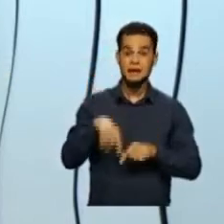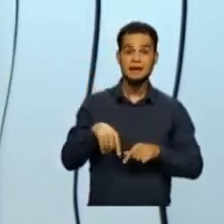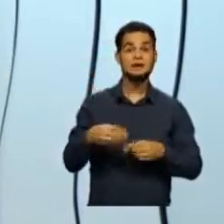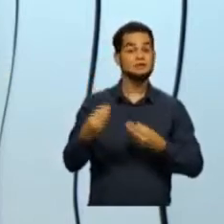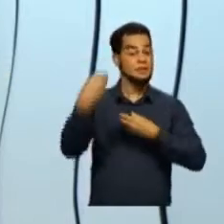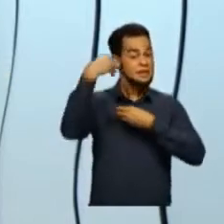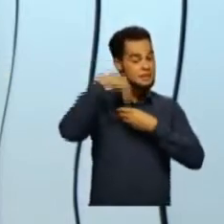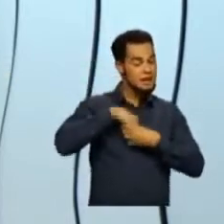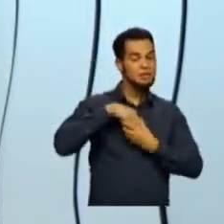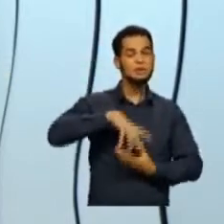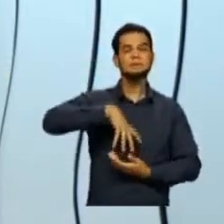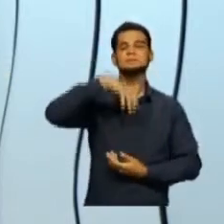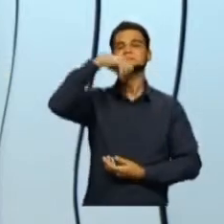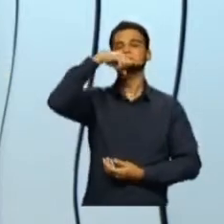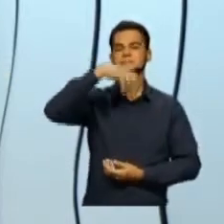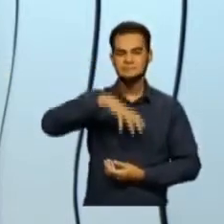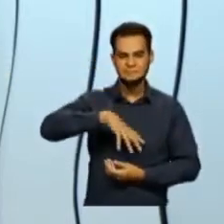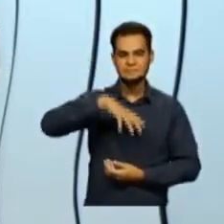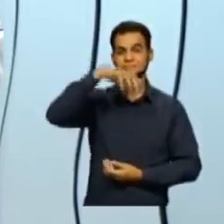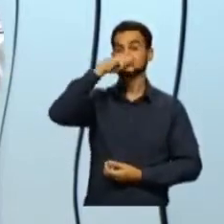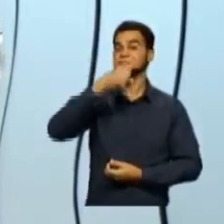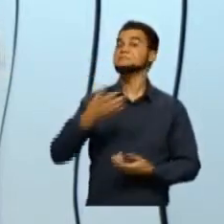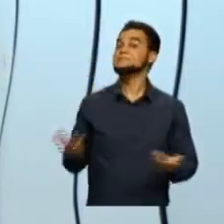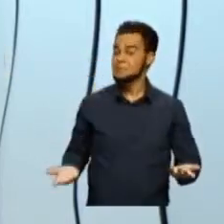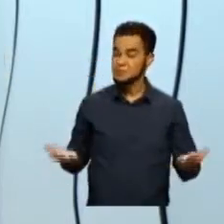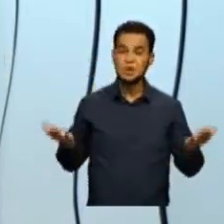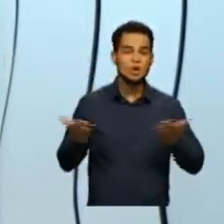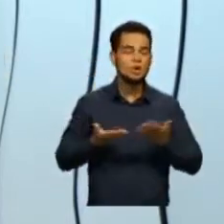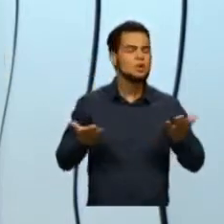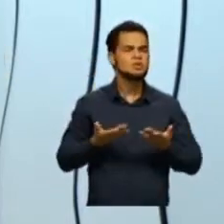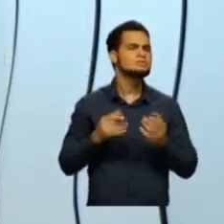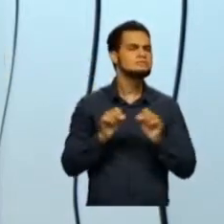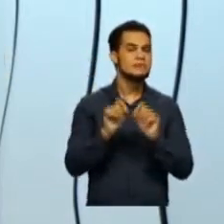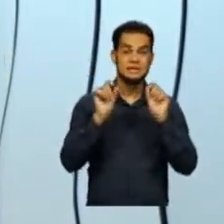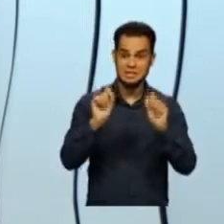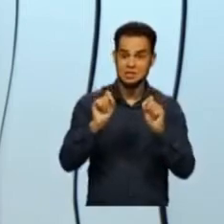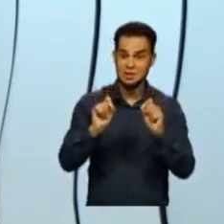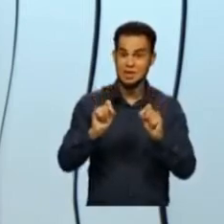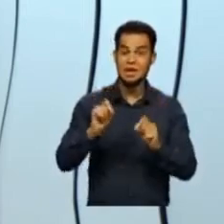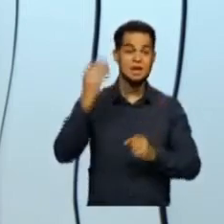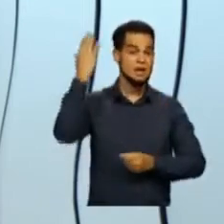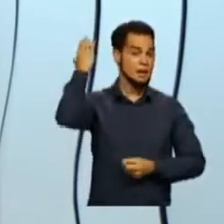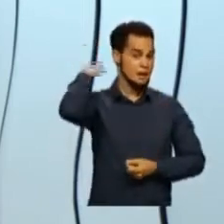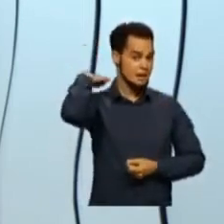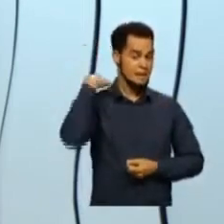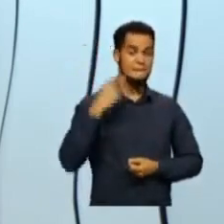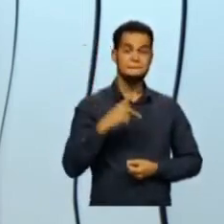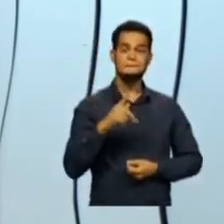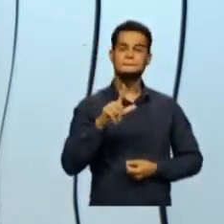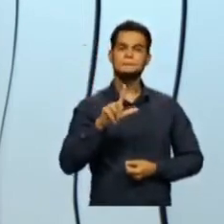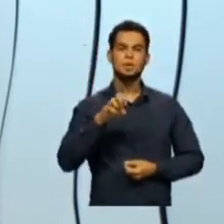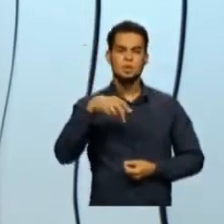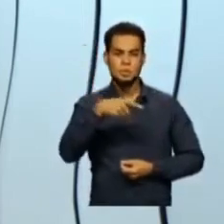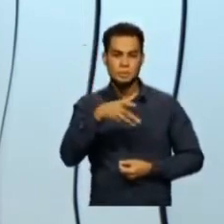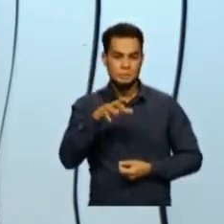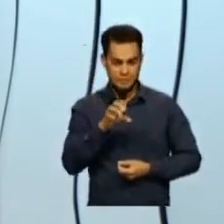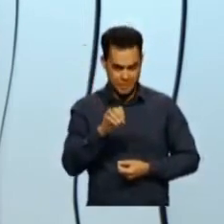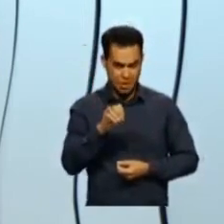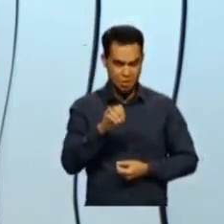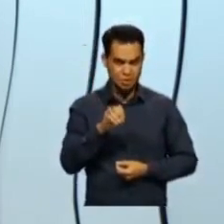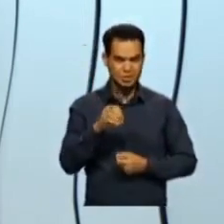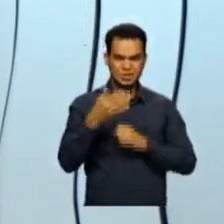respiratório. Vamos lá, porque hoje nós vamos fazer a dissecação de um pulmão de um